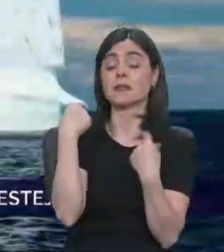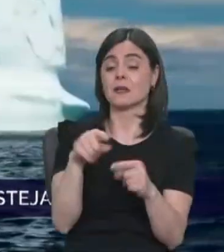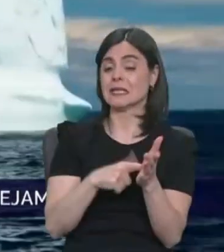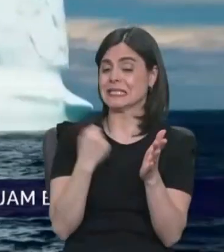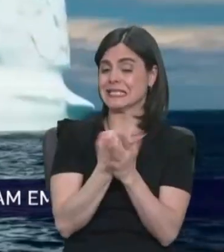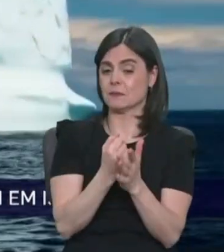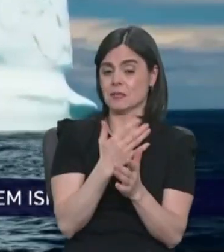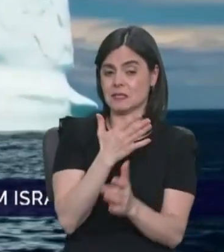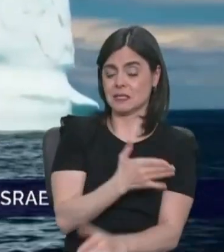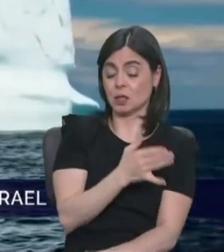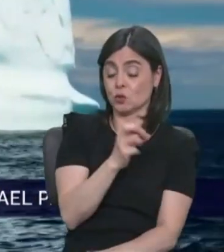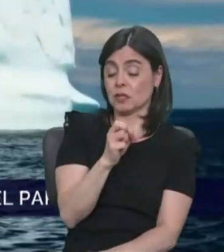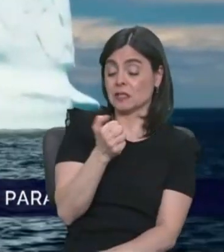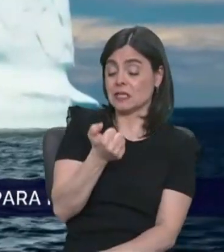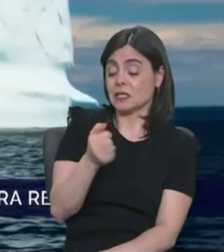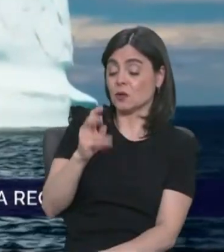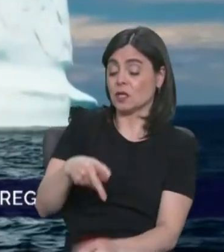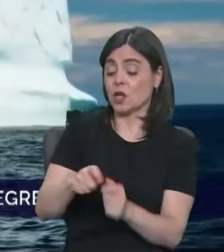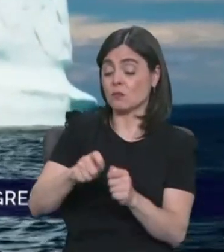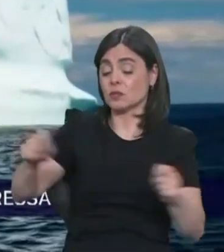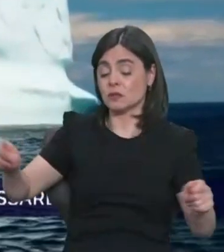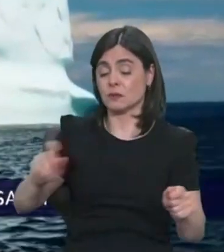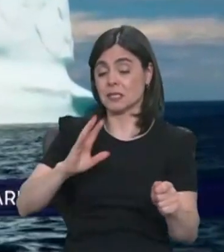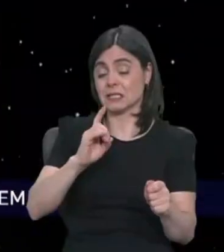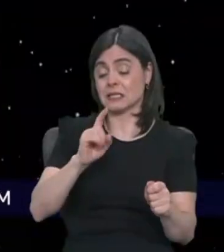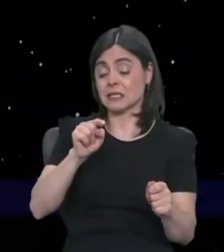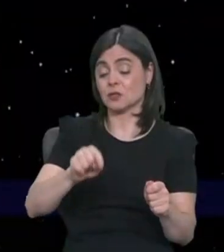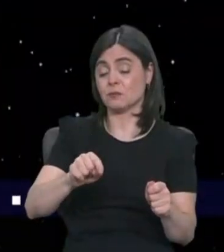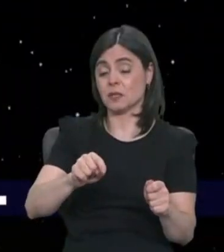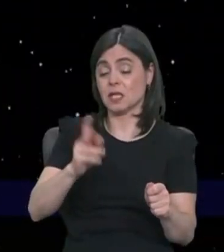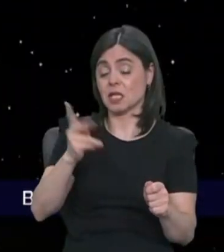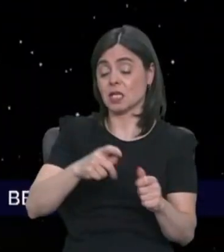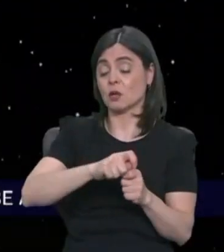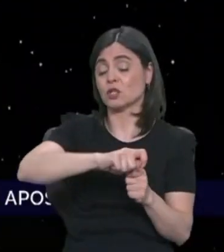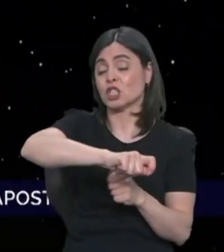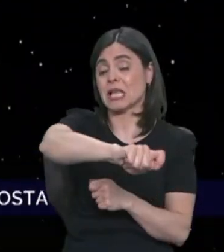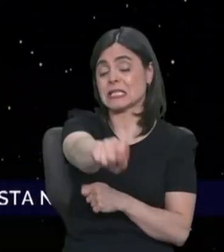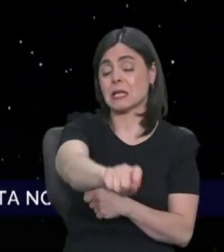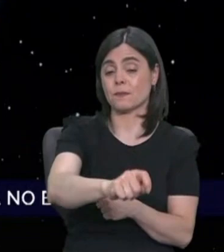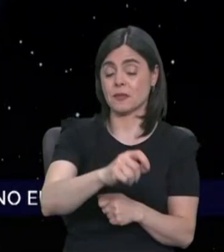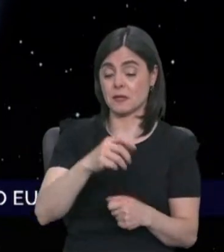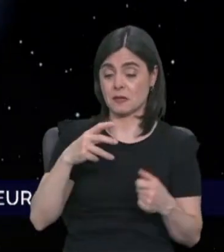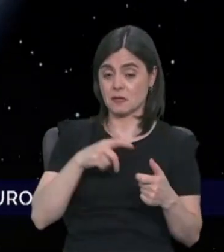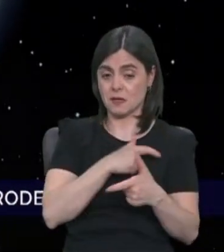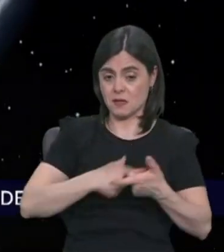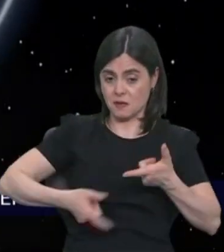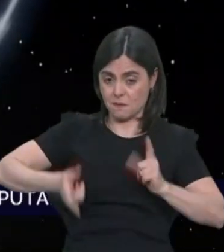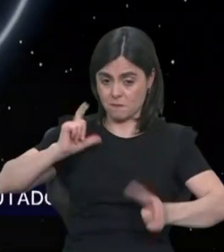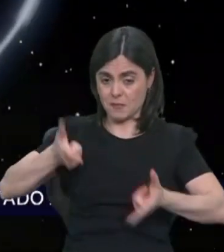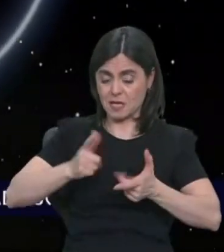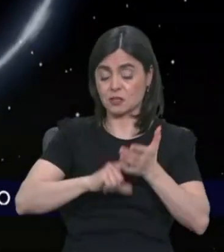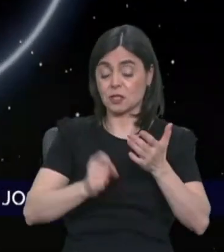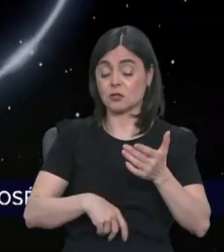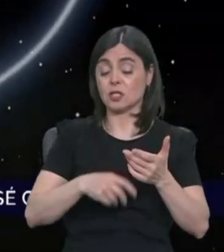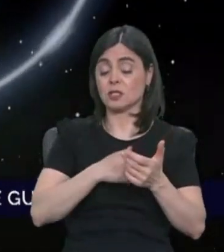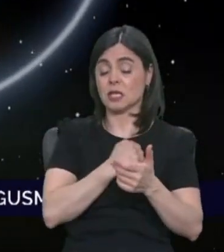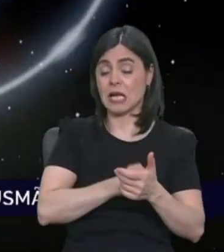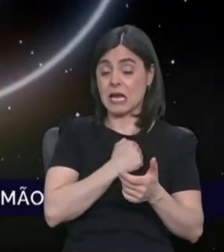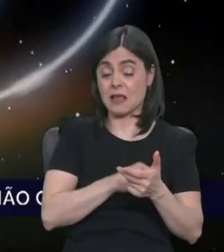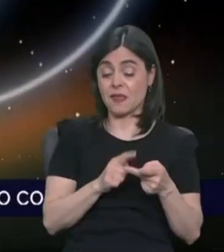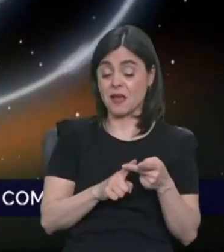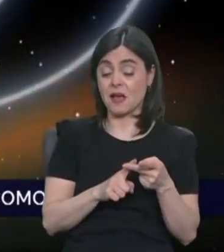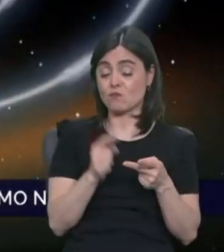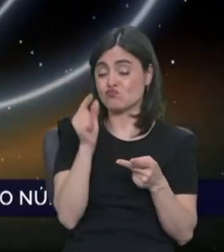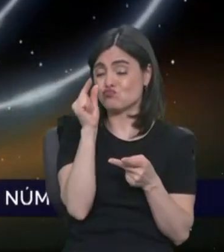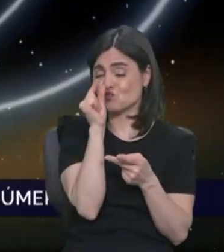de 185 km de largura e 16 mil km de extensão. Ou seja, México, Estados Unidos, Canadá, um